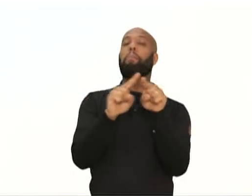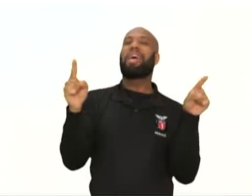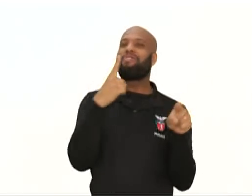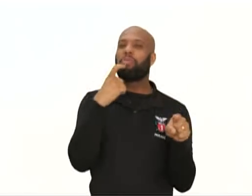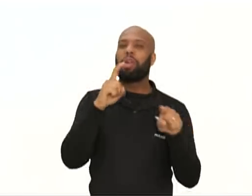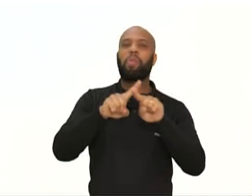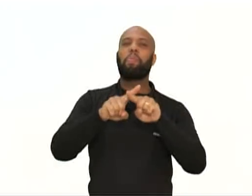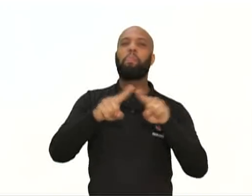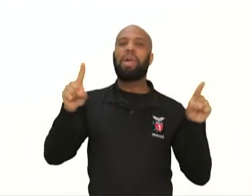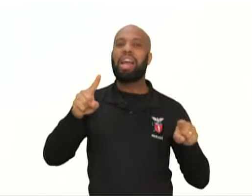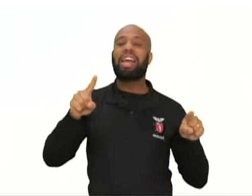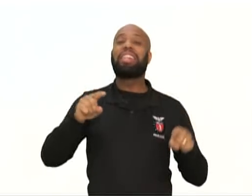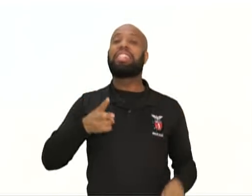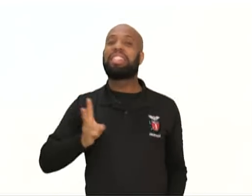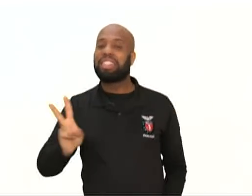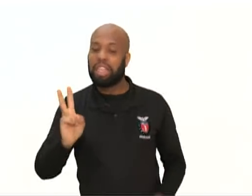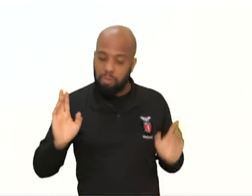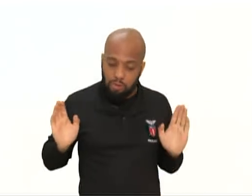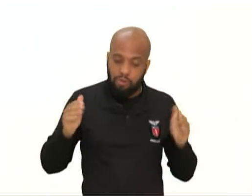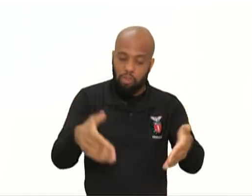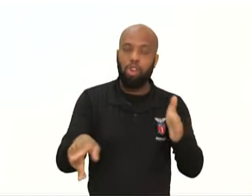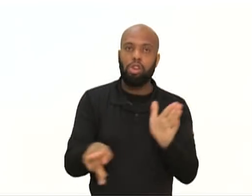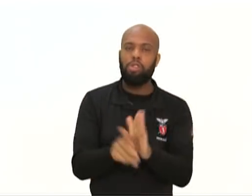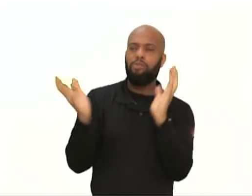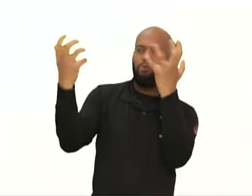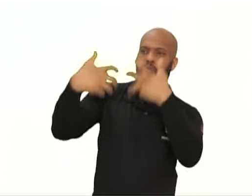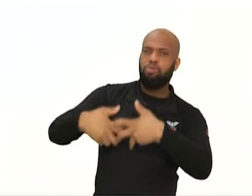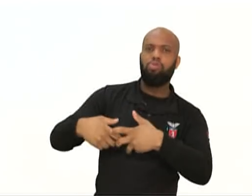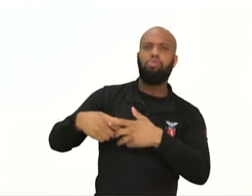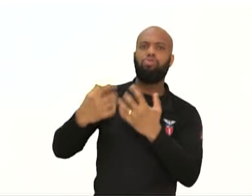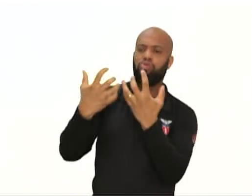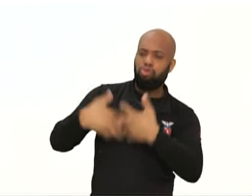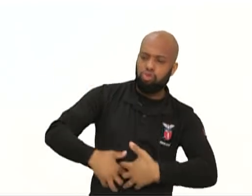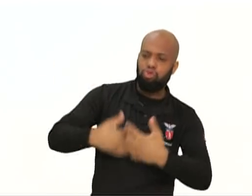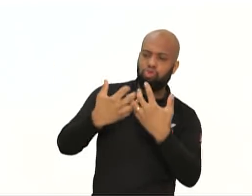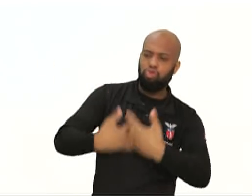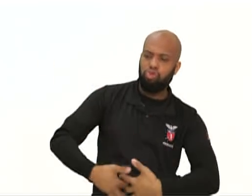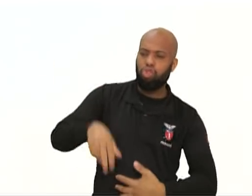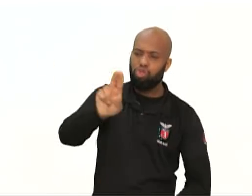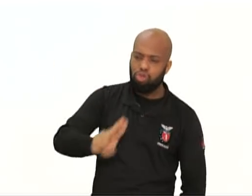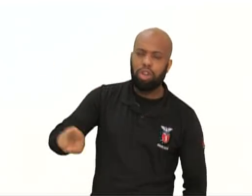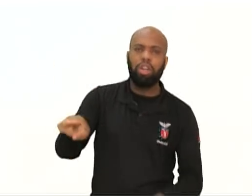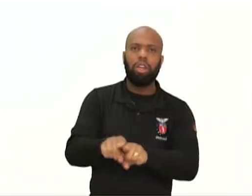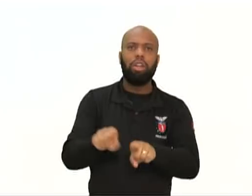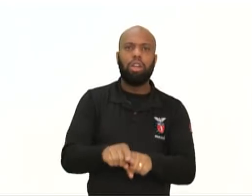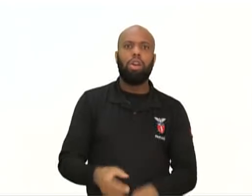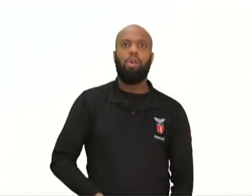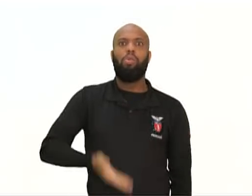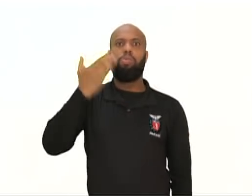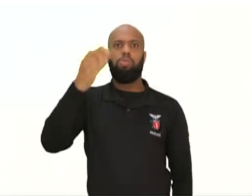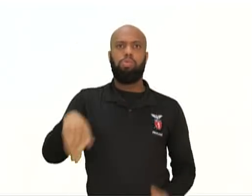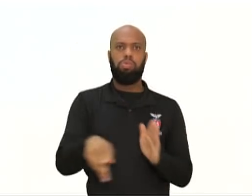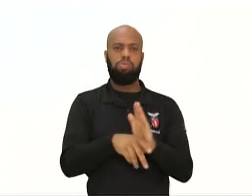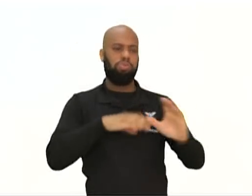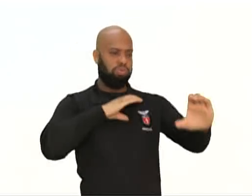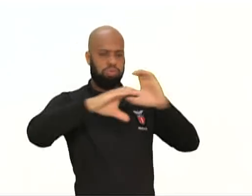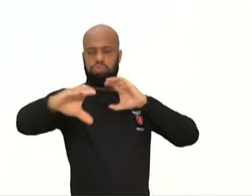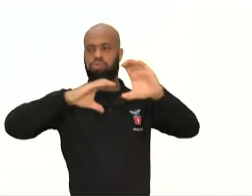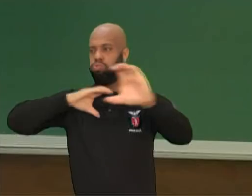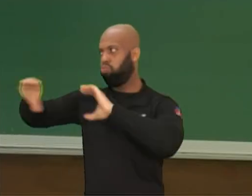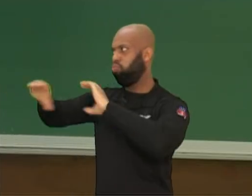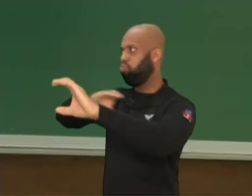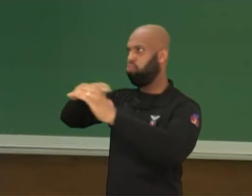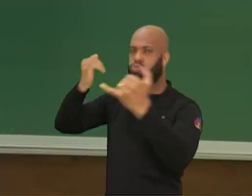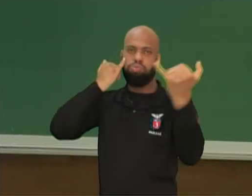sempre voltadas à funcionalidade e ao aumento da comunicação de dados. Nós temos